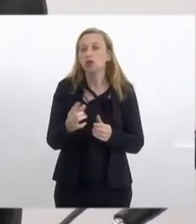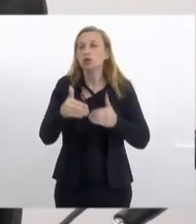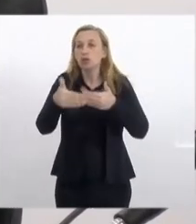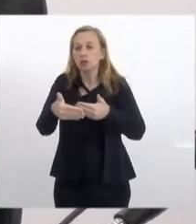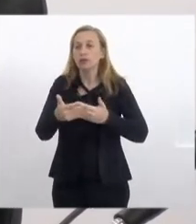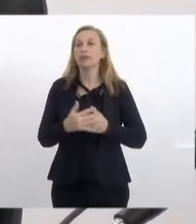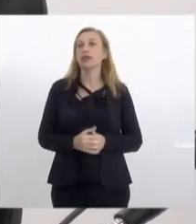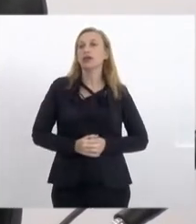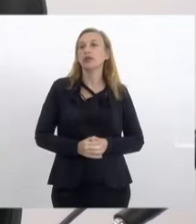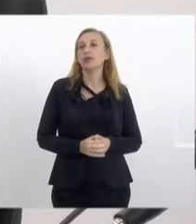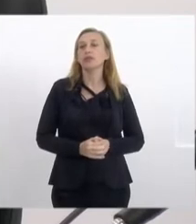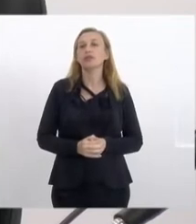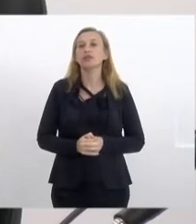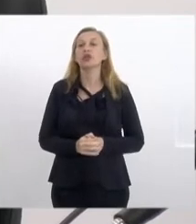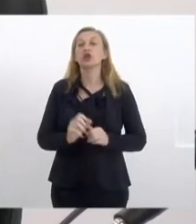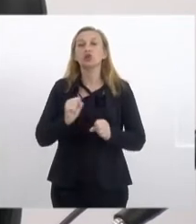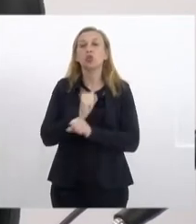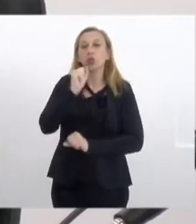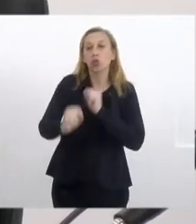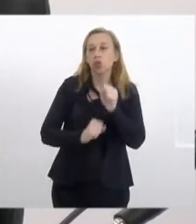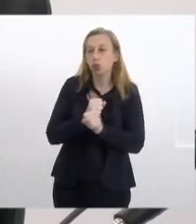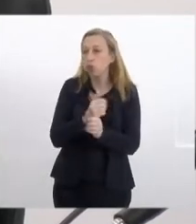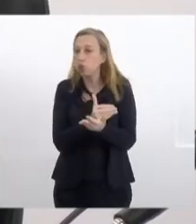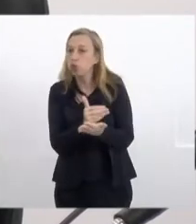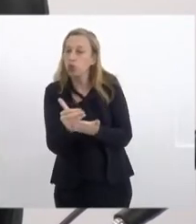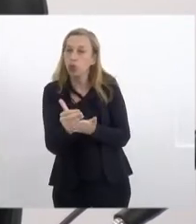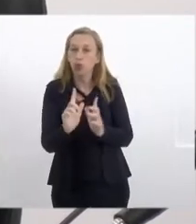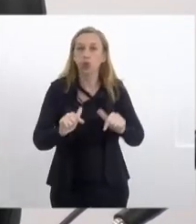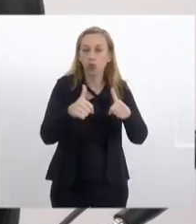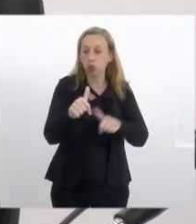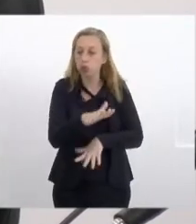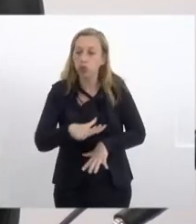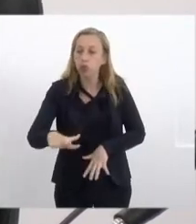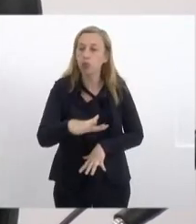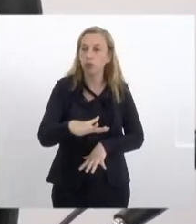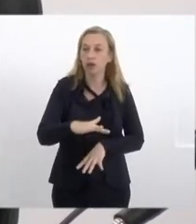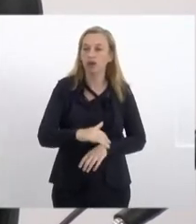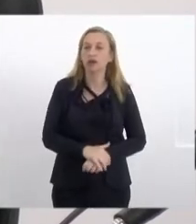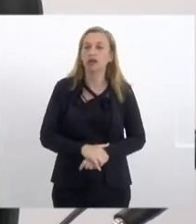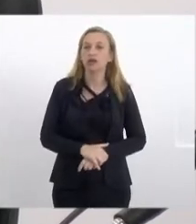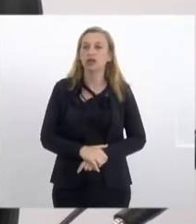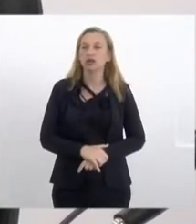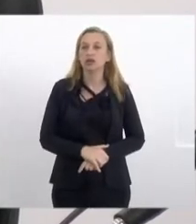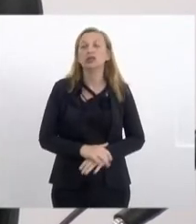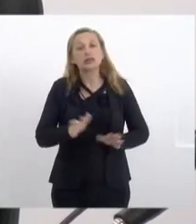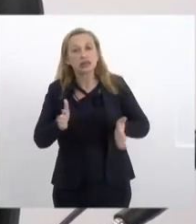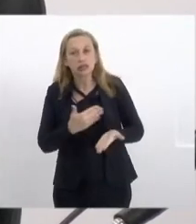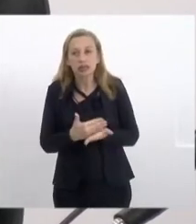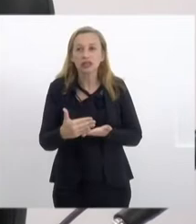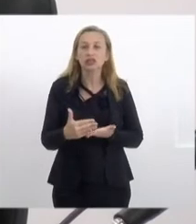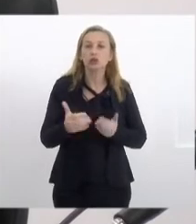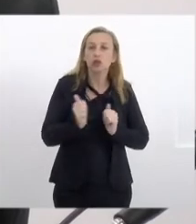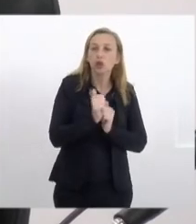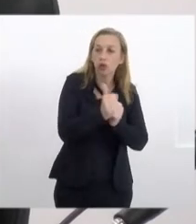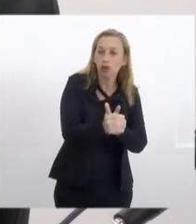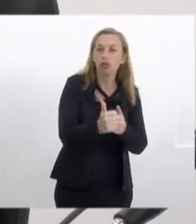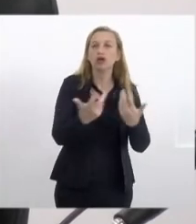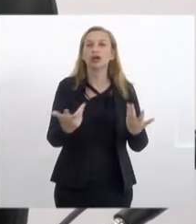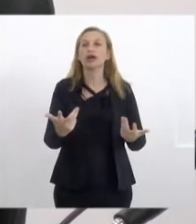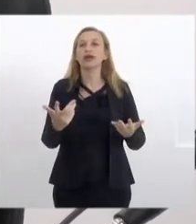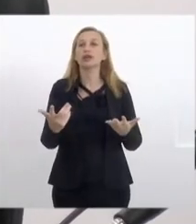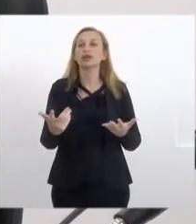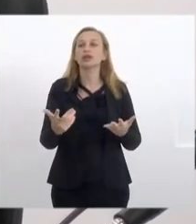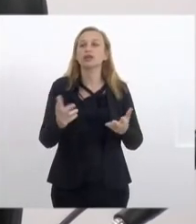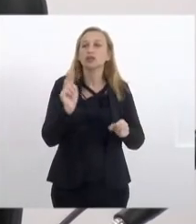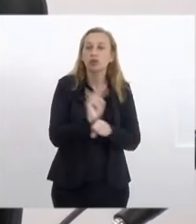passo a partir do ano que vem, iniciar uma atuação nesses territórios, através, inicialmente, de uma campanha ostensiva